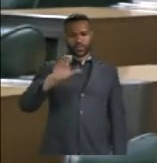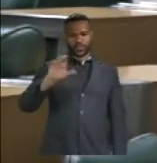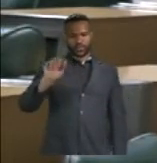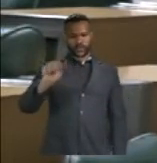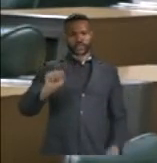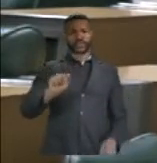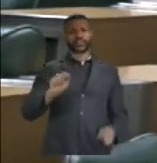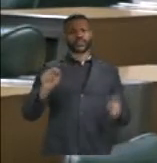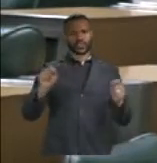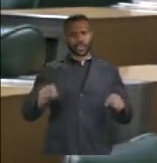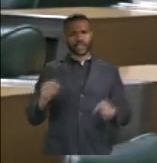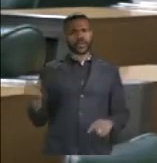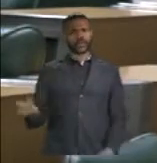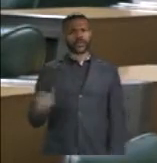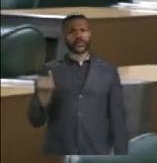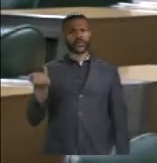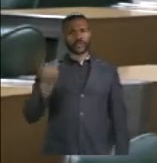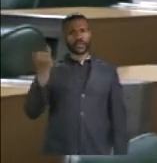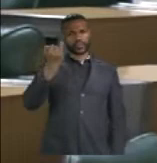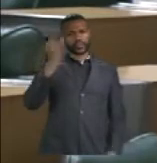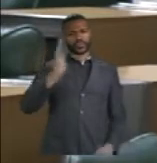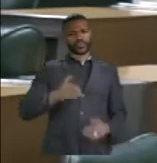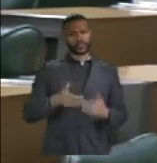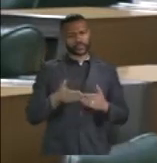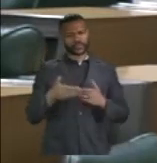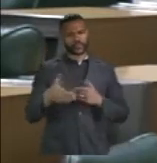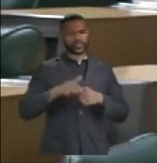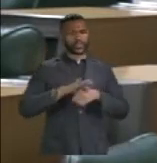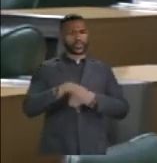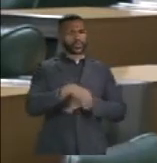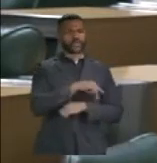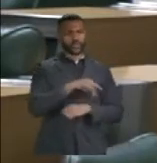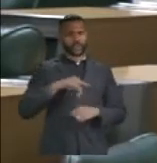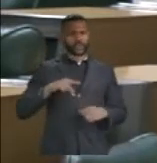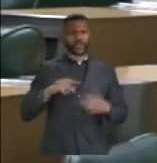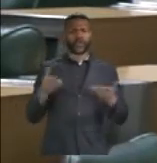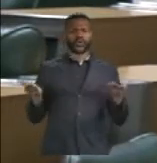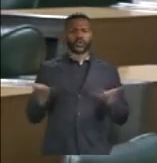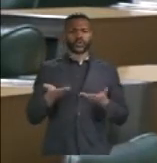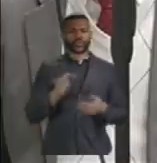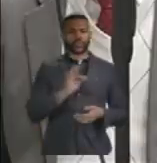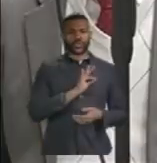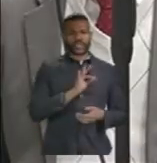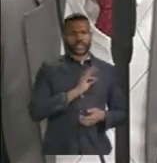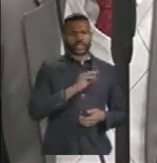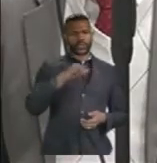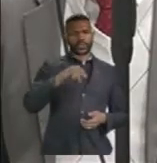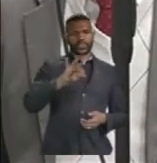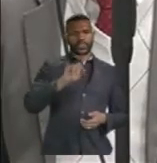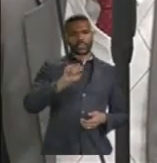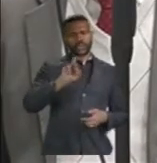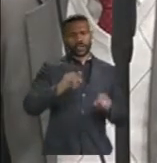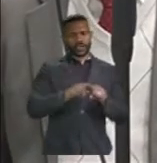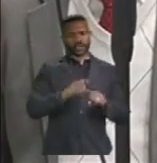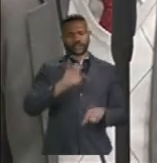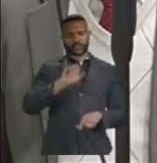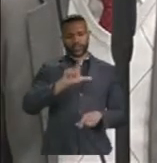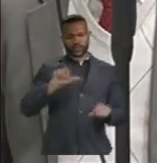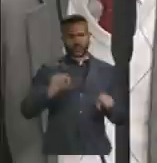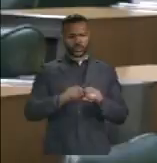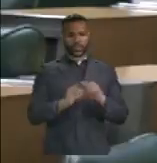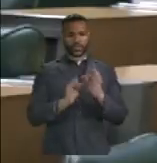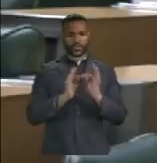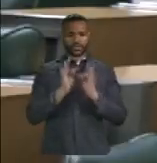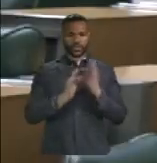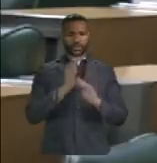governo dele será muito importante um grande passo para a segurança pública hoje policiais militares policiais civis e policiais técnicos